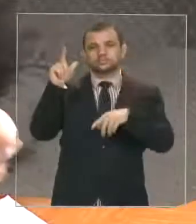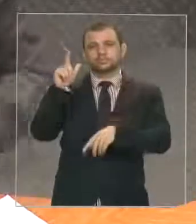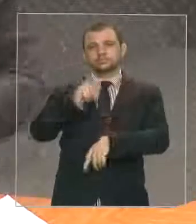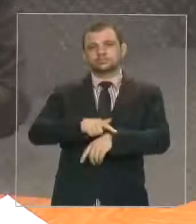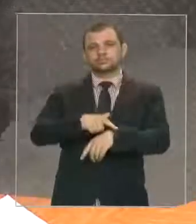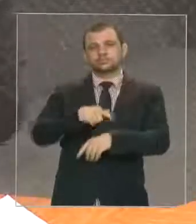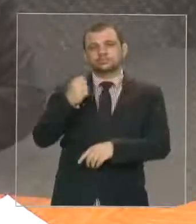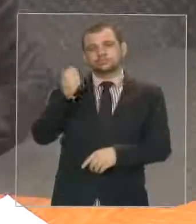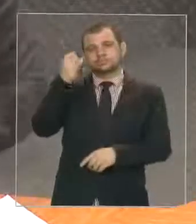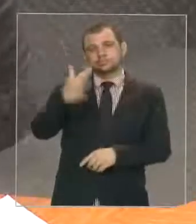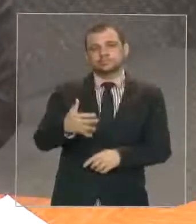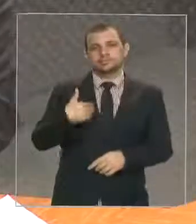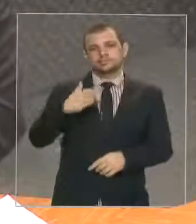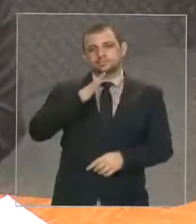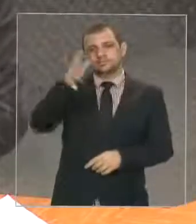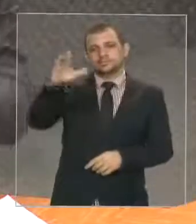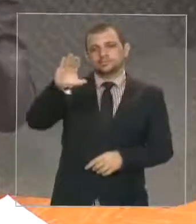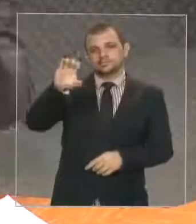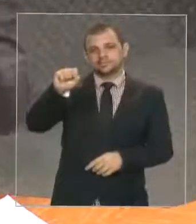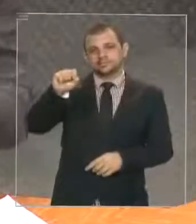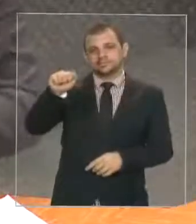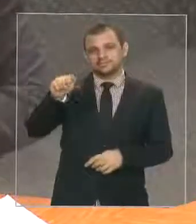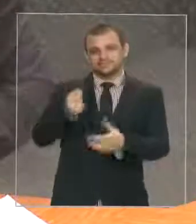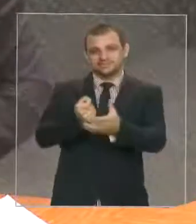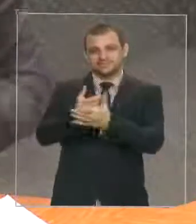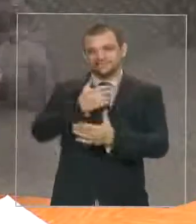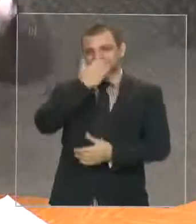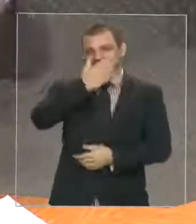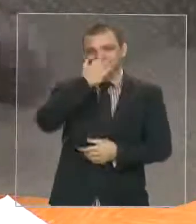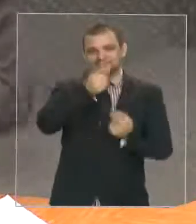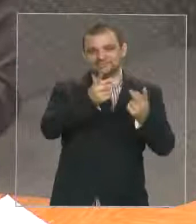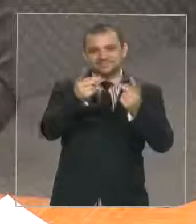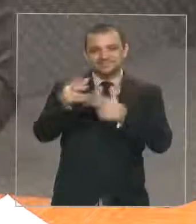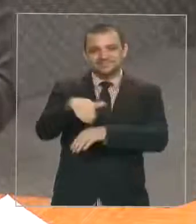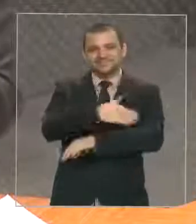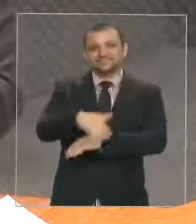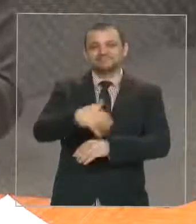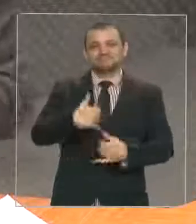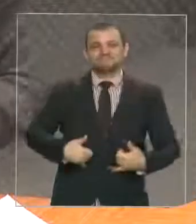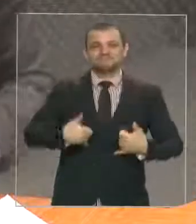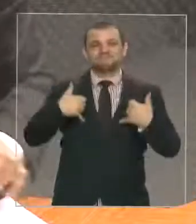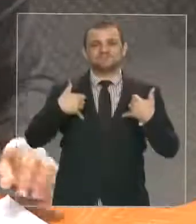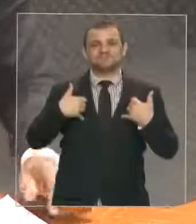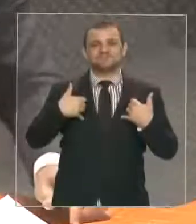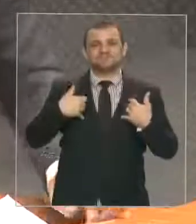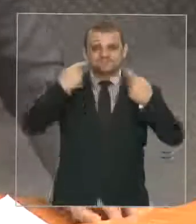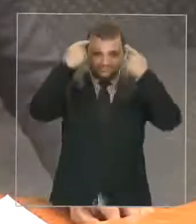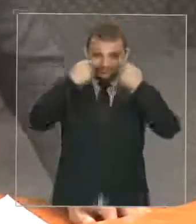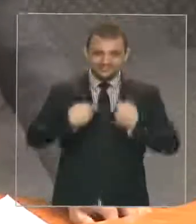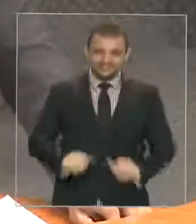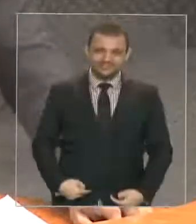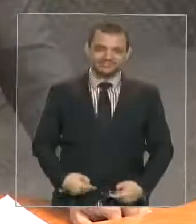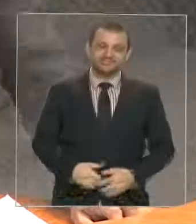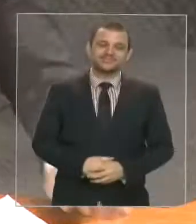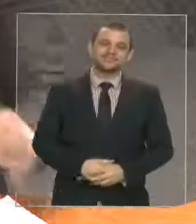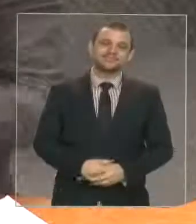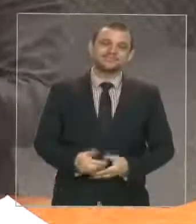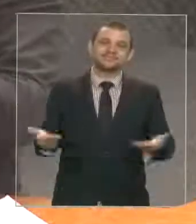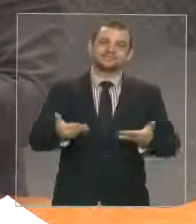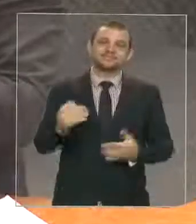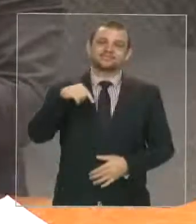fruta e passava o dia vendendo fruta na rua. Com muito orgulho, com muita dignidade. Hoje, na Assembleia Legislativa do Estado do